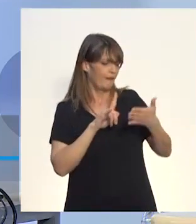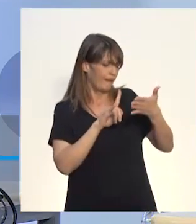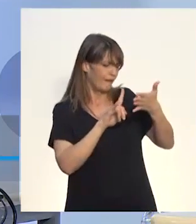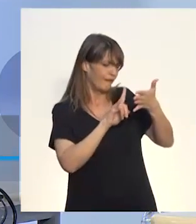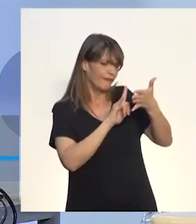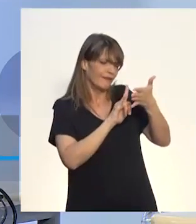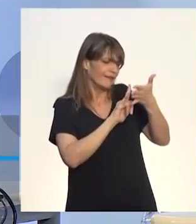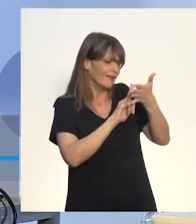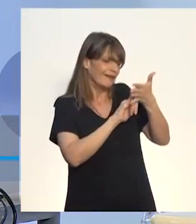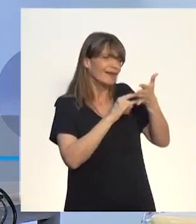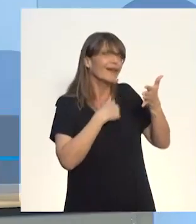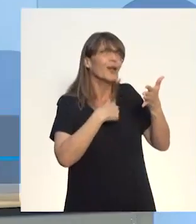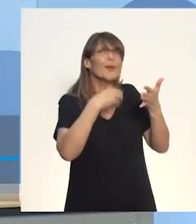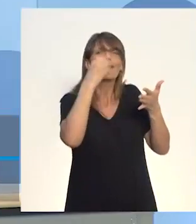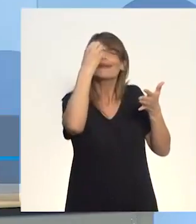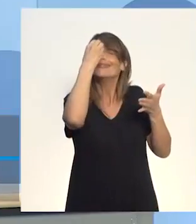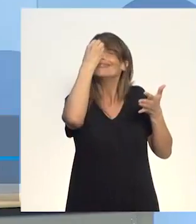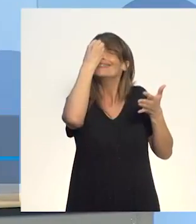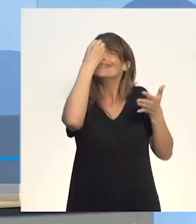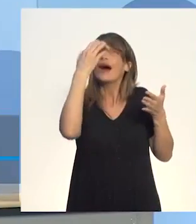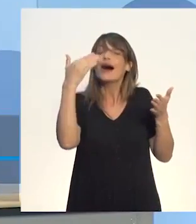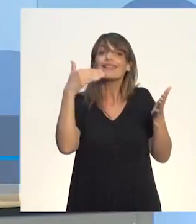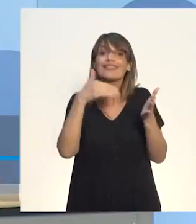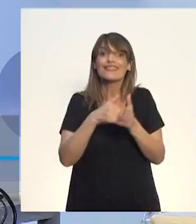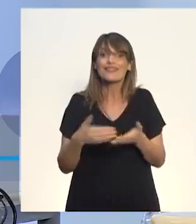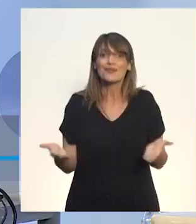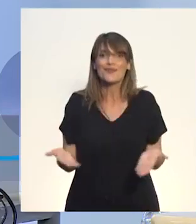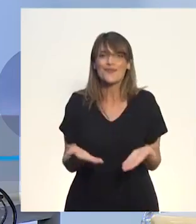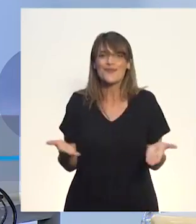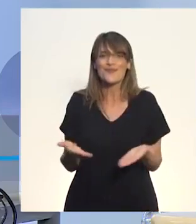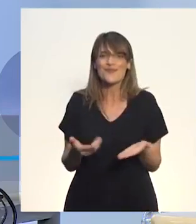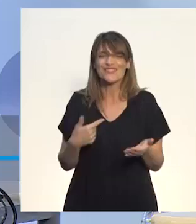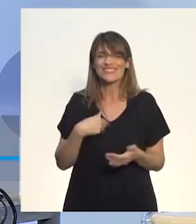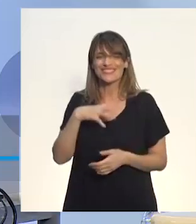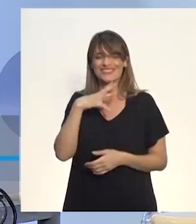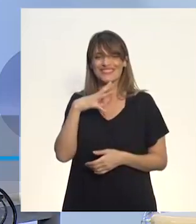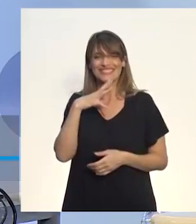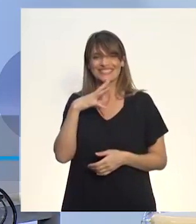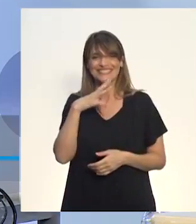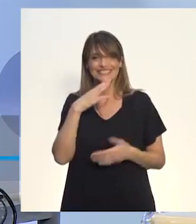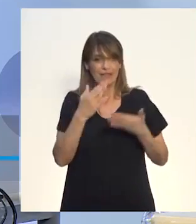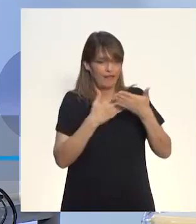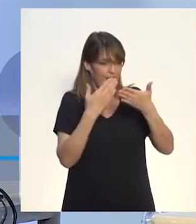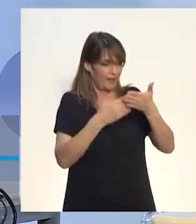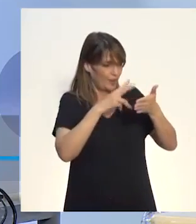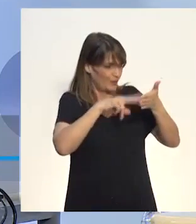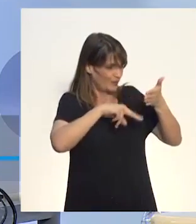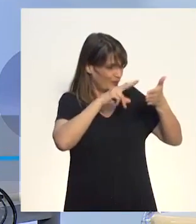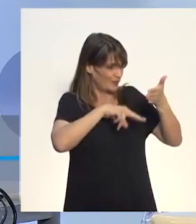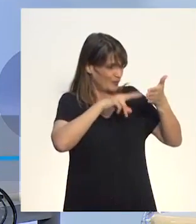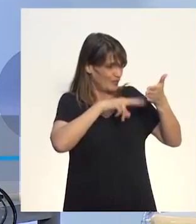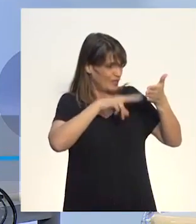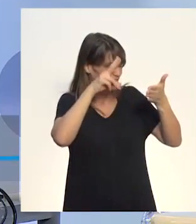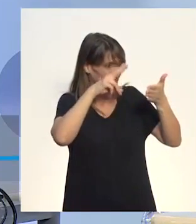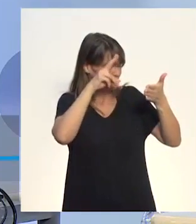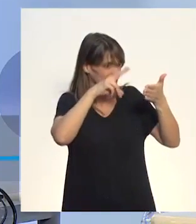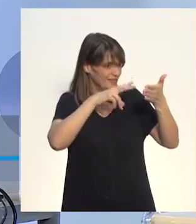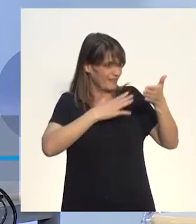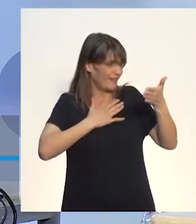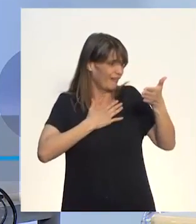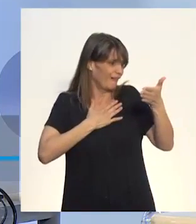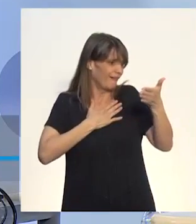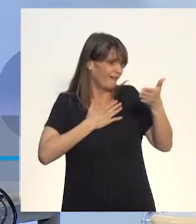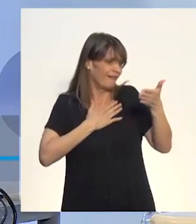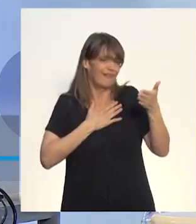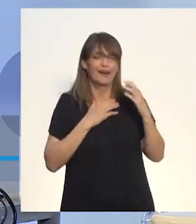permanece assim na minha lembrança até hoje, né? Quando eu conheci esse personagem Jean Valjean e a história e tudo que ele